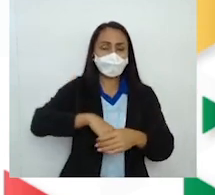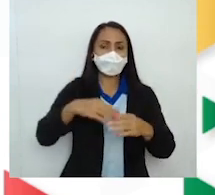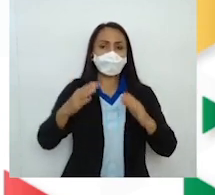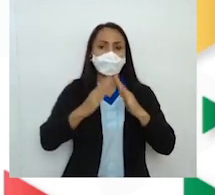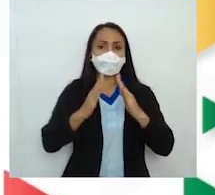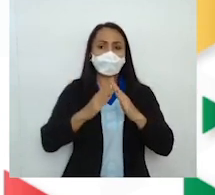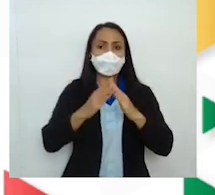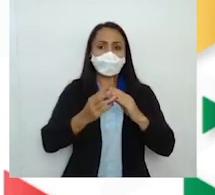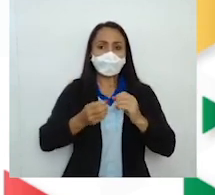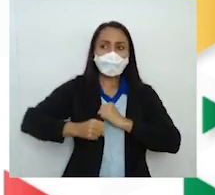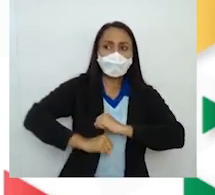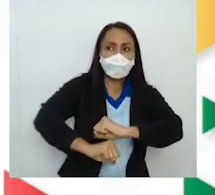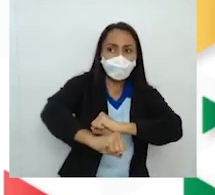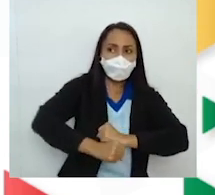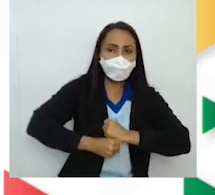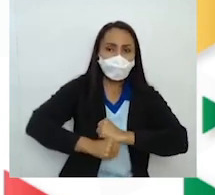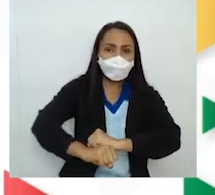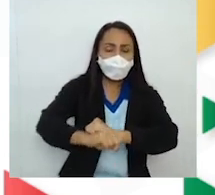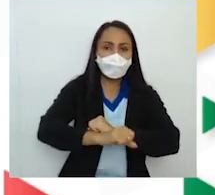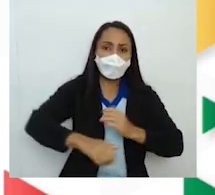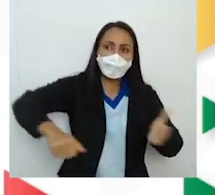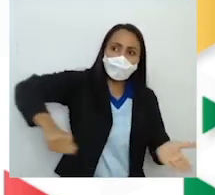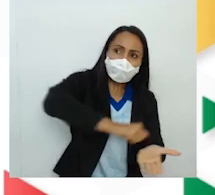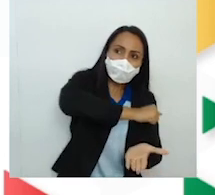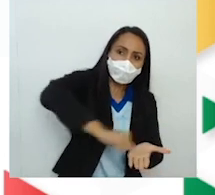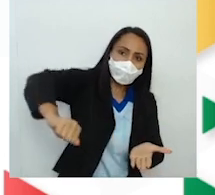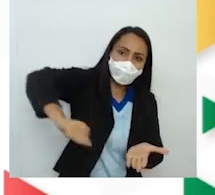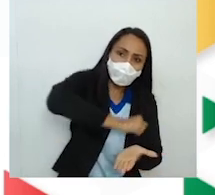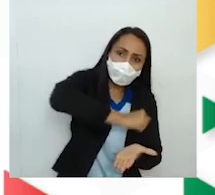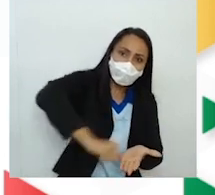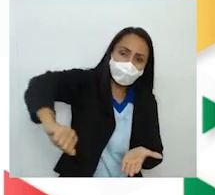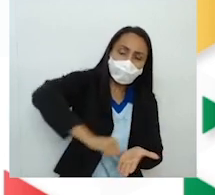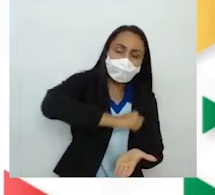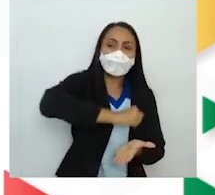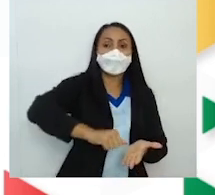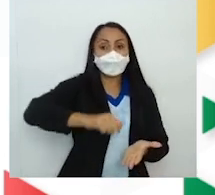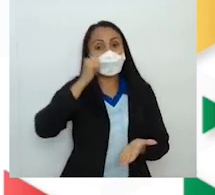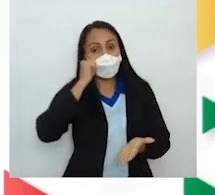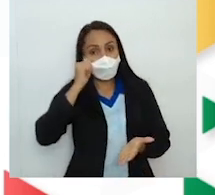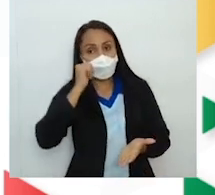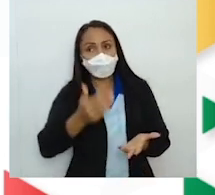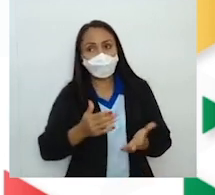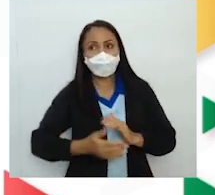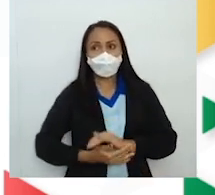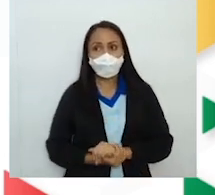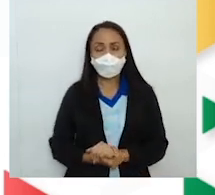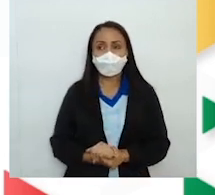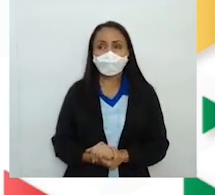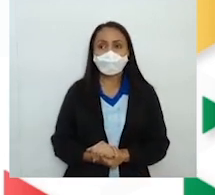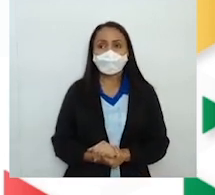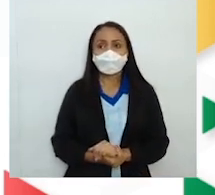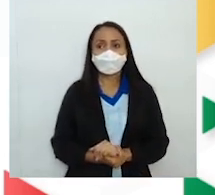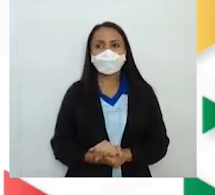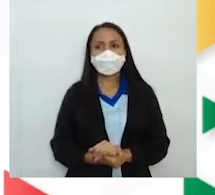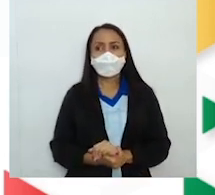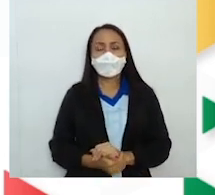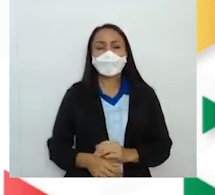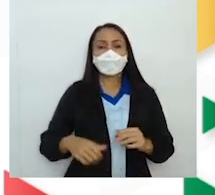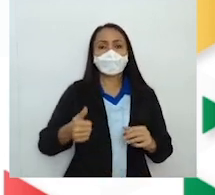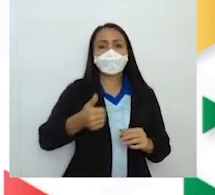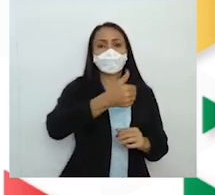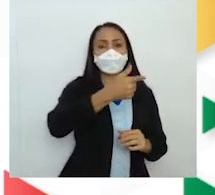lavando, fazendo comida, né? Cifra, pode ler as cifras novamente? As cifras das chegadas para o Brasil foram 12